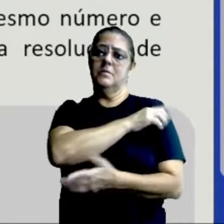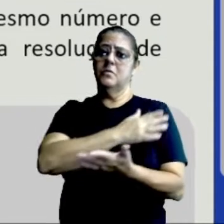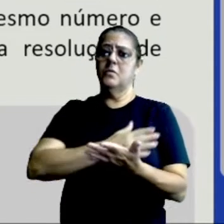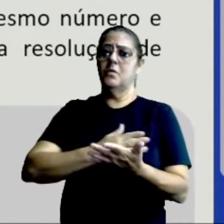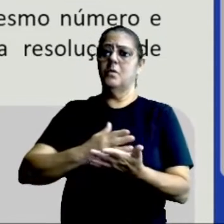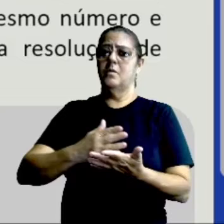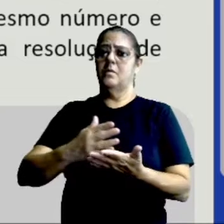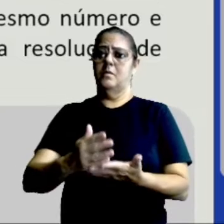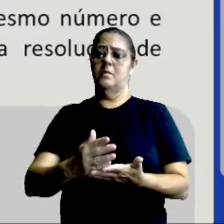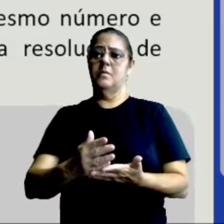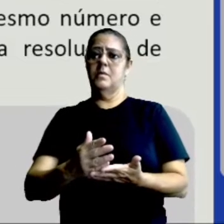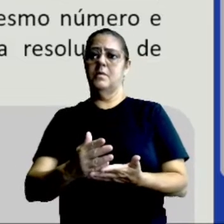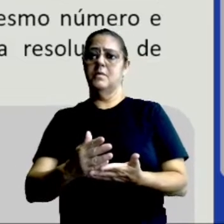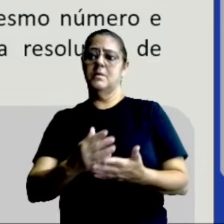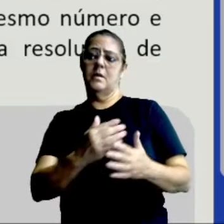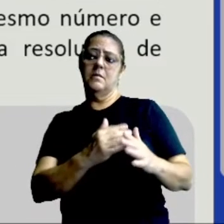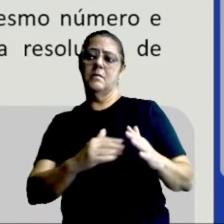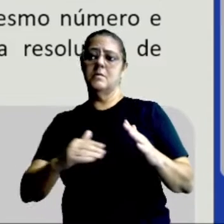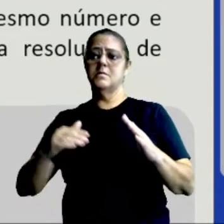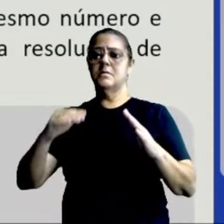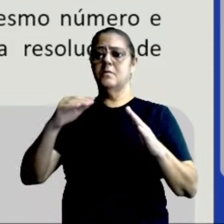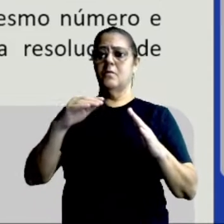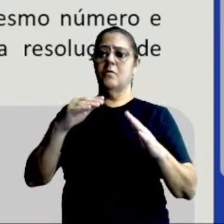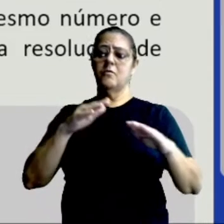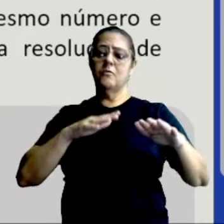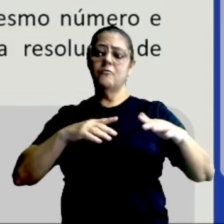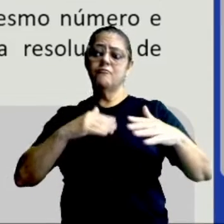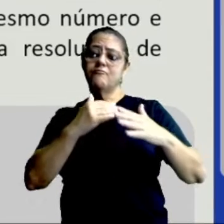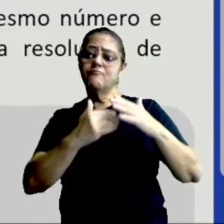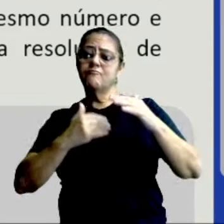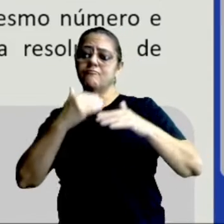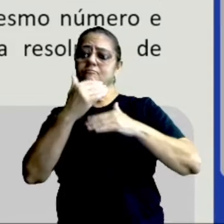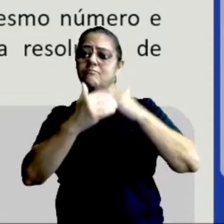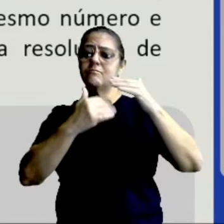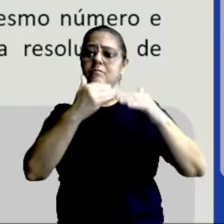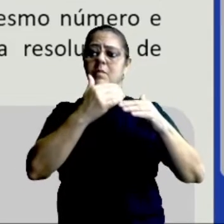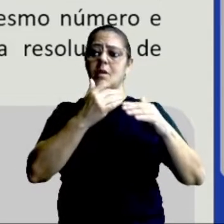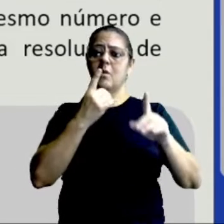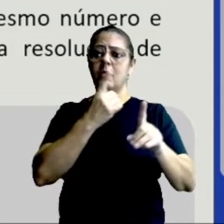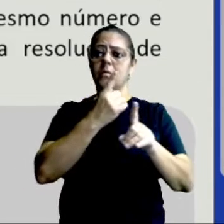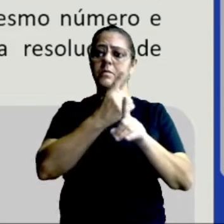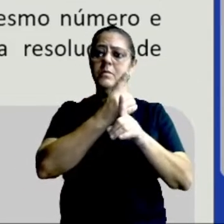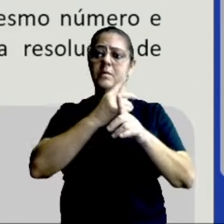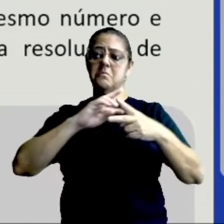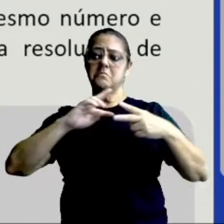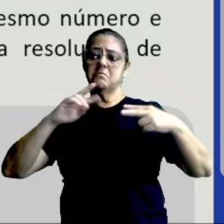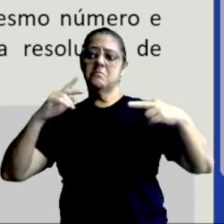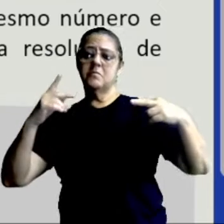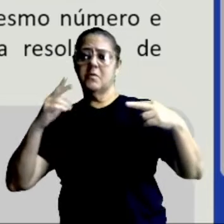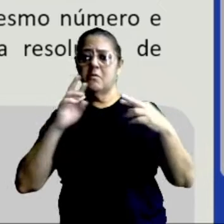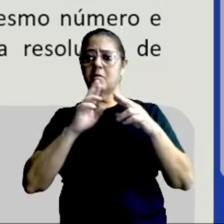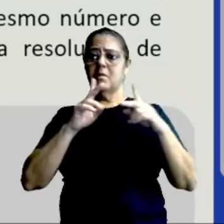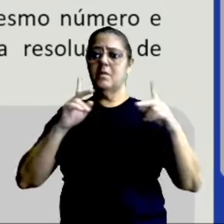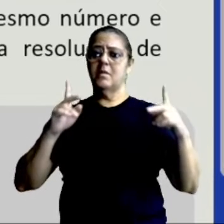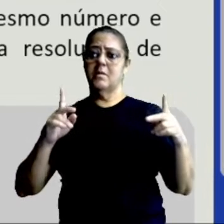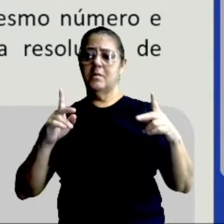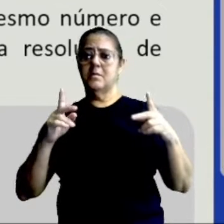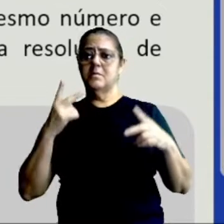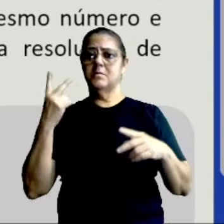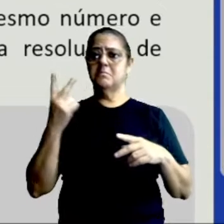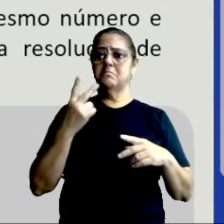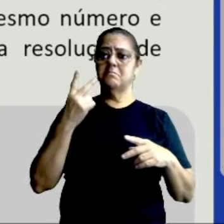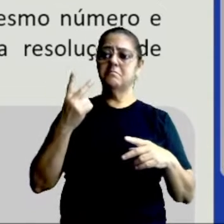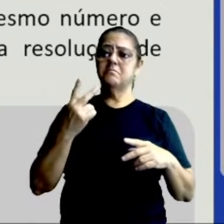começa a desenvolver essas ideias de encontrar valores desconhecidos em algumas situações